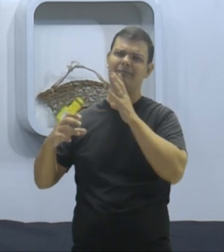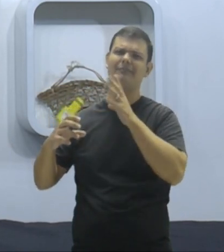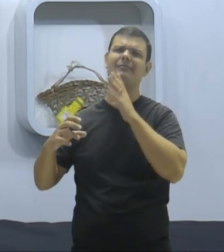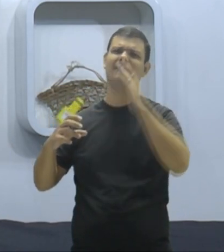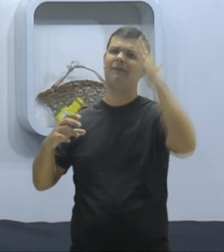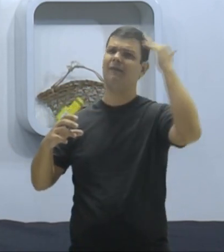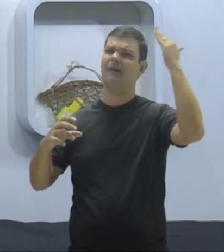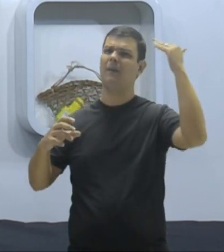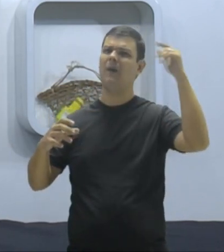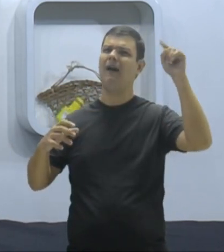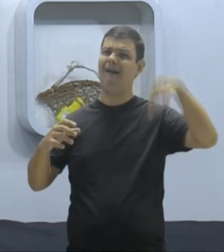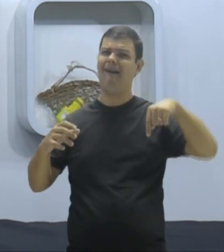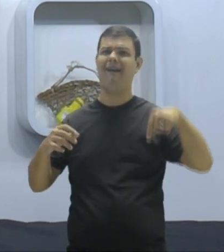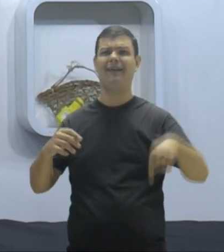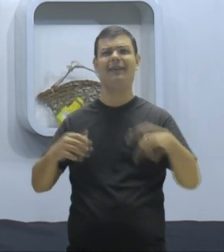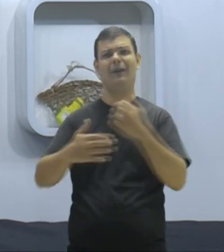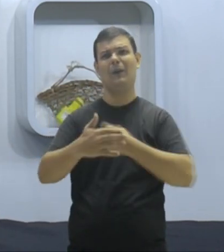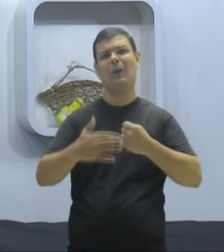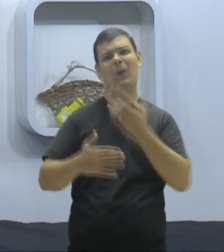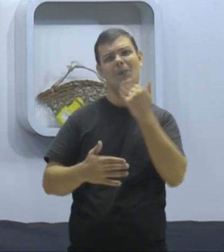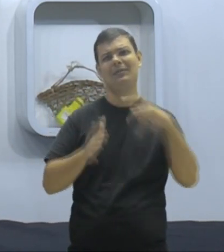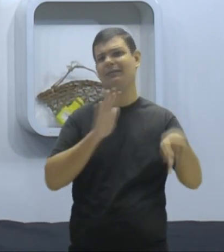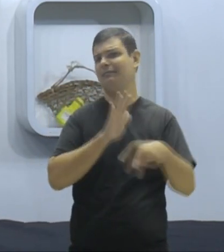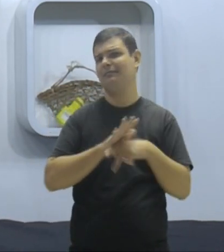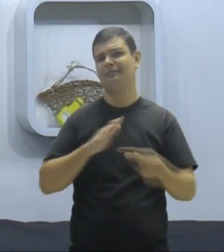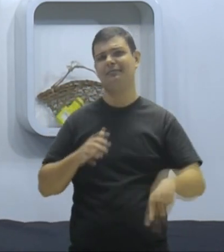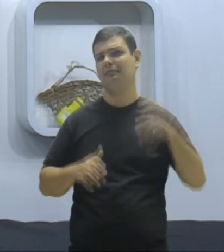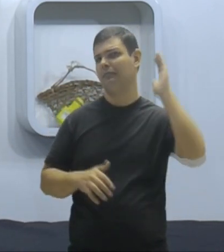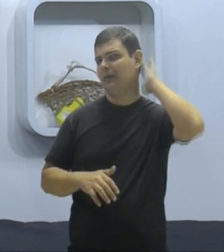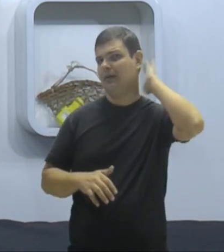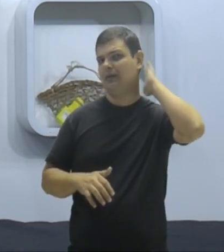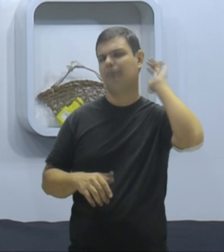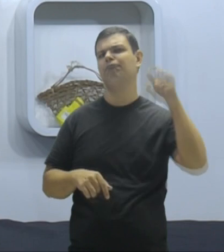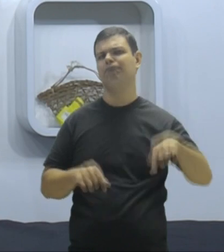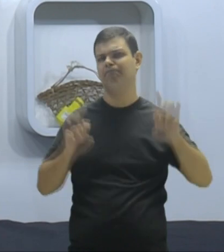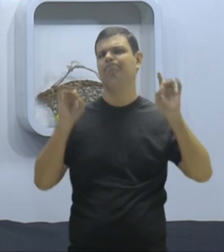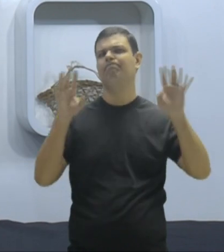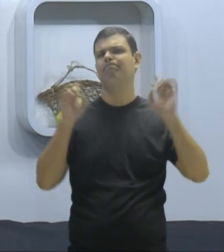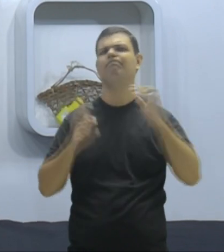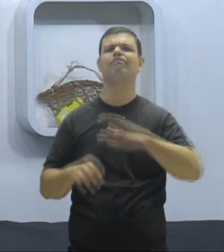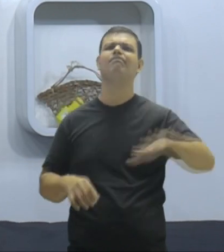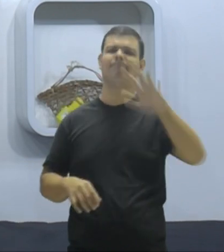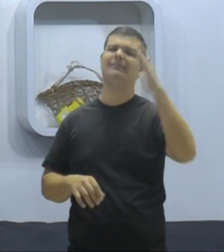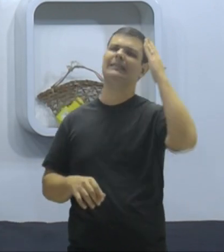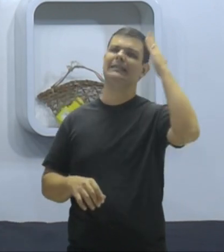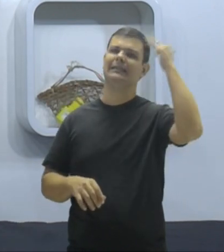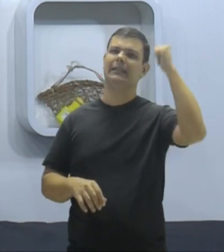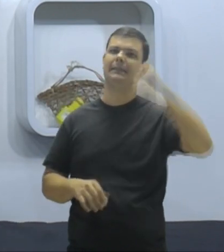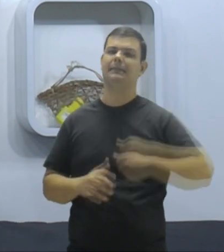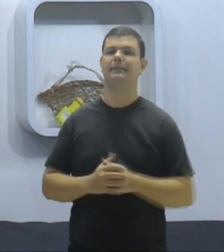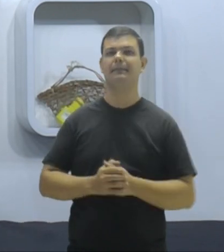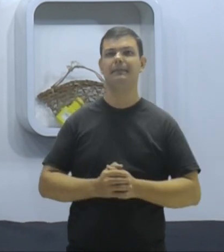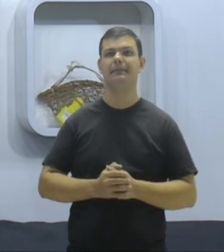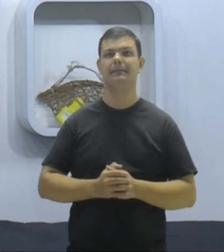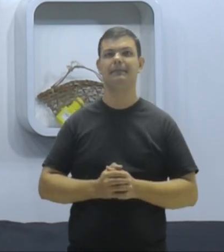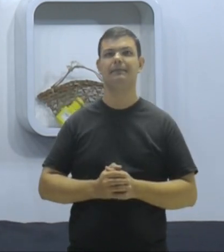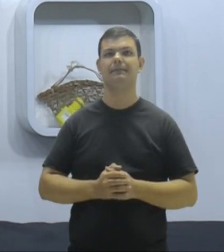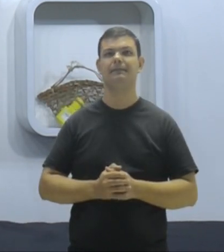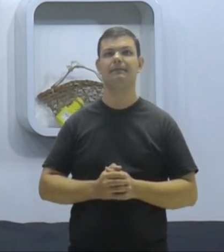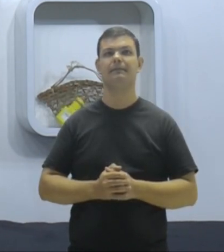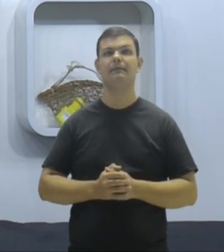nós temos uma riqueza cultural, nossa parte gastronômica muito grande, certo? Vamos